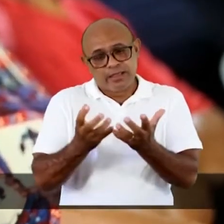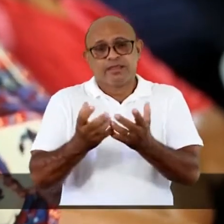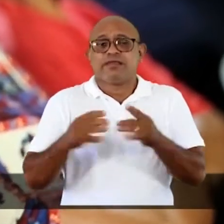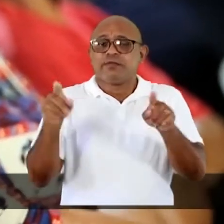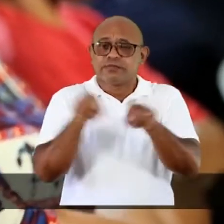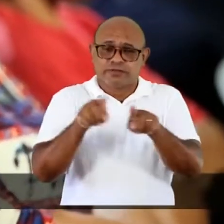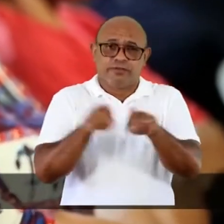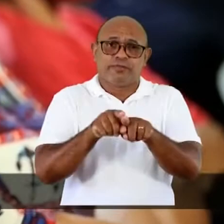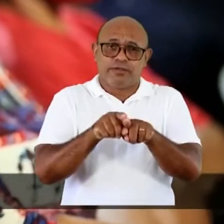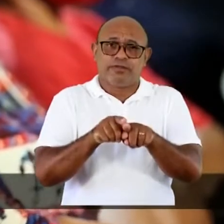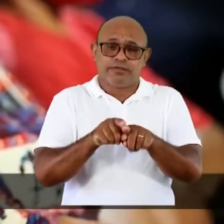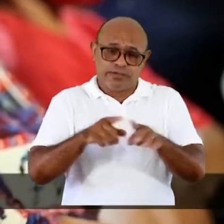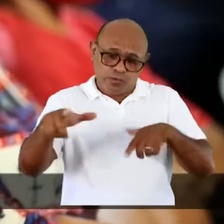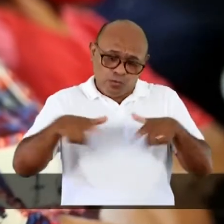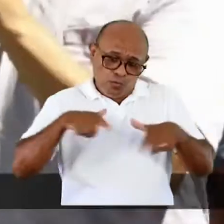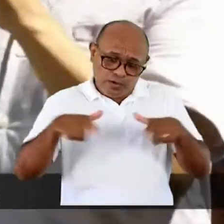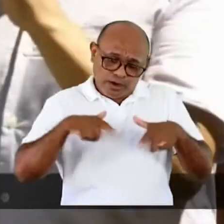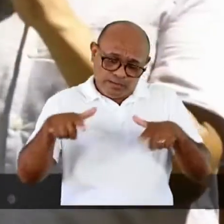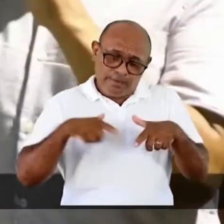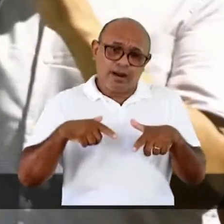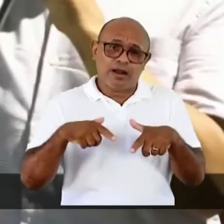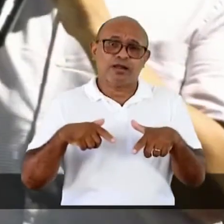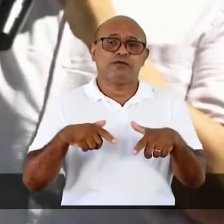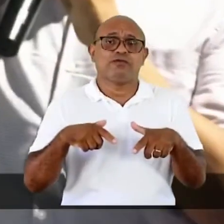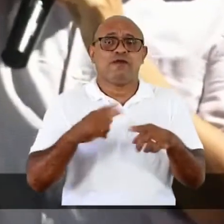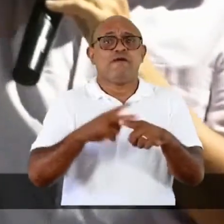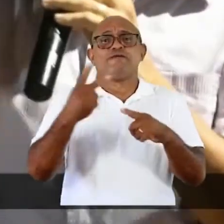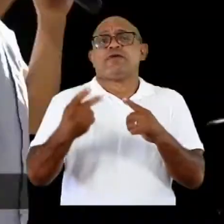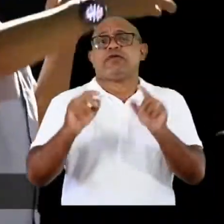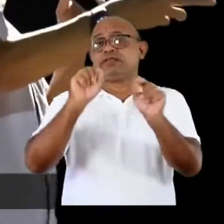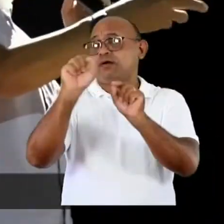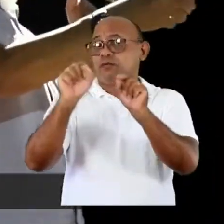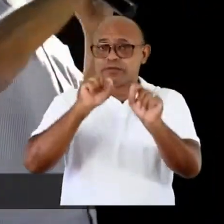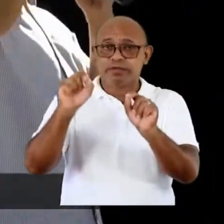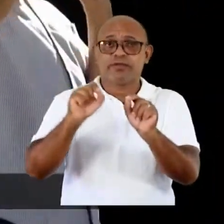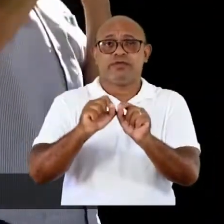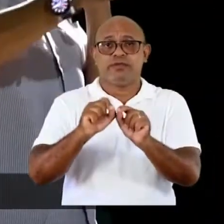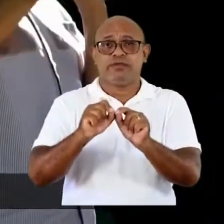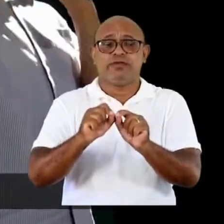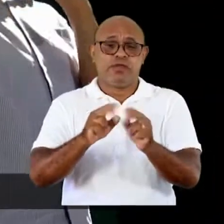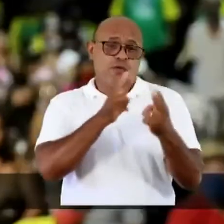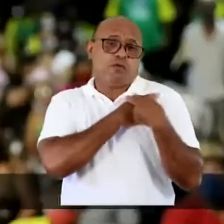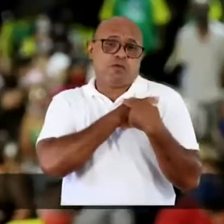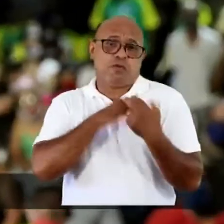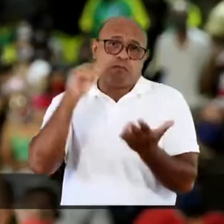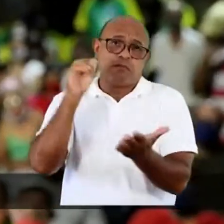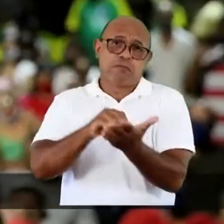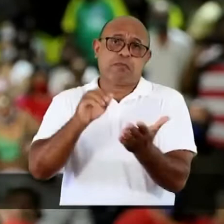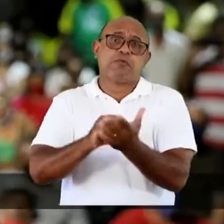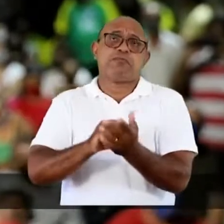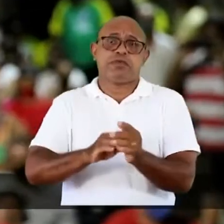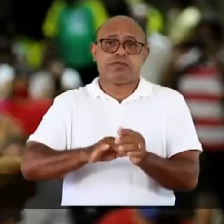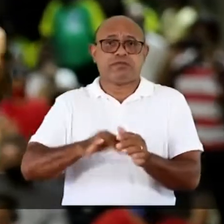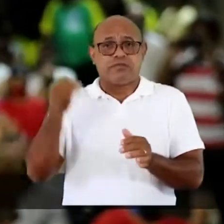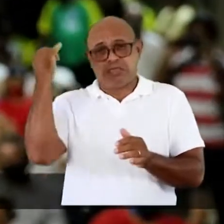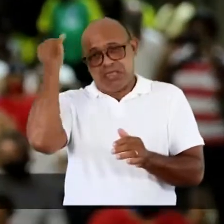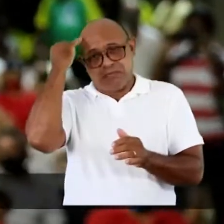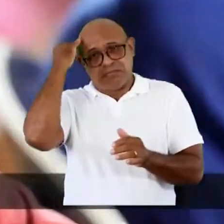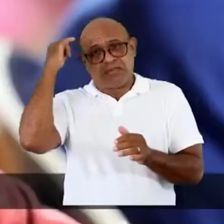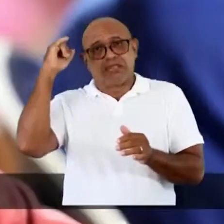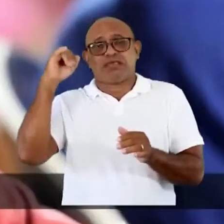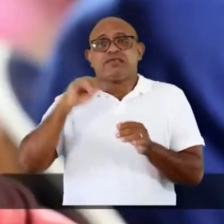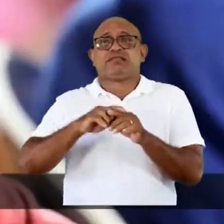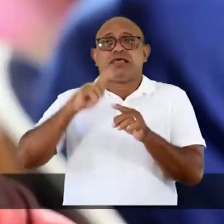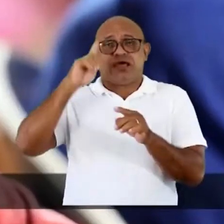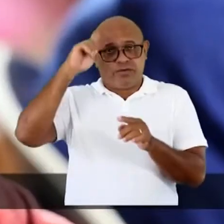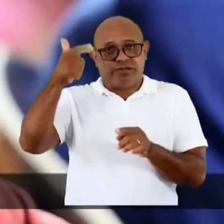novembro. E nós queremos é que o trabalho vença o descompromisso e a